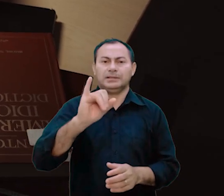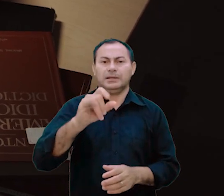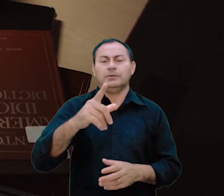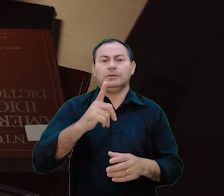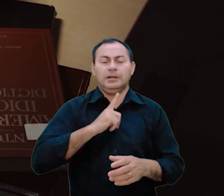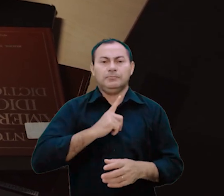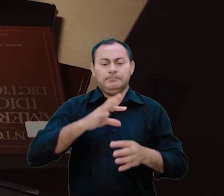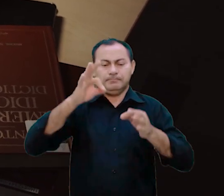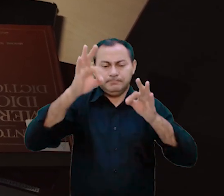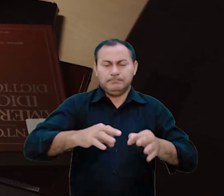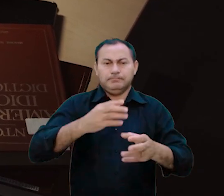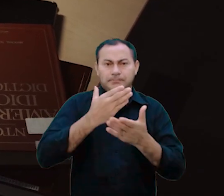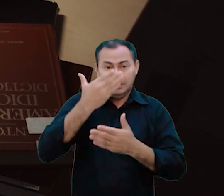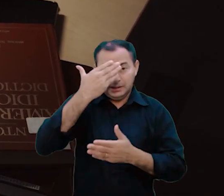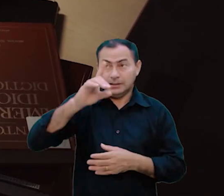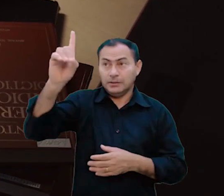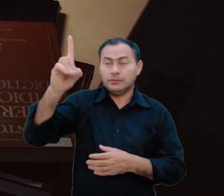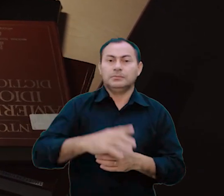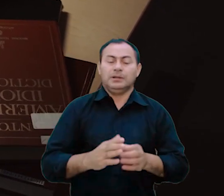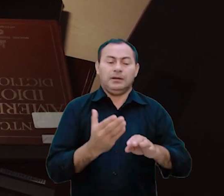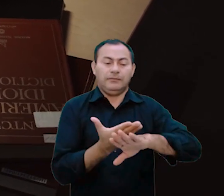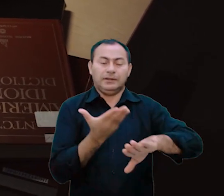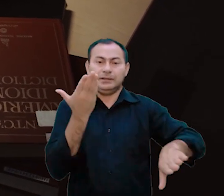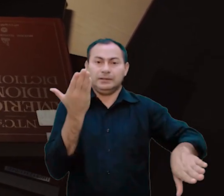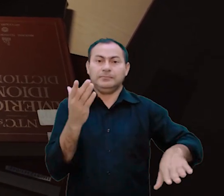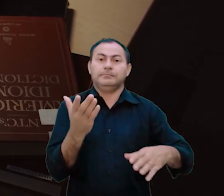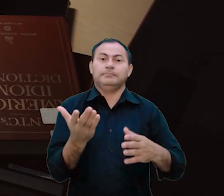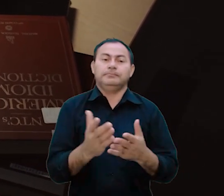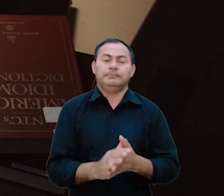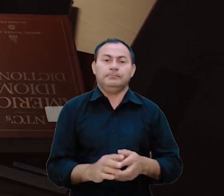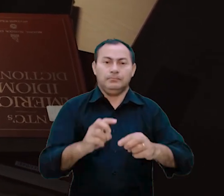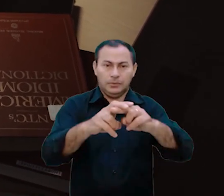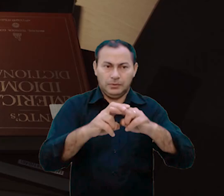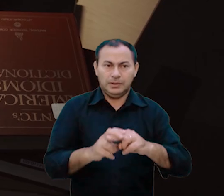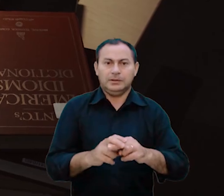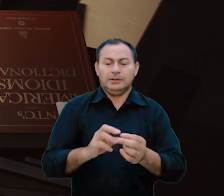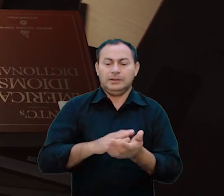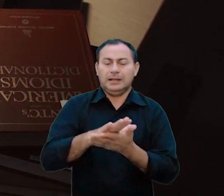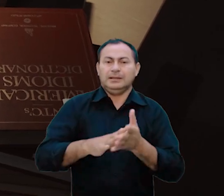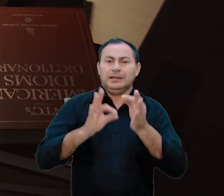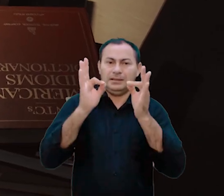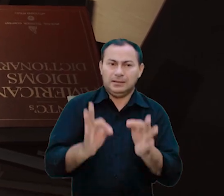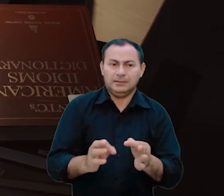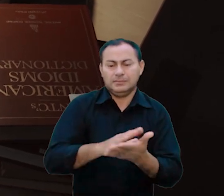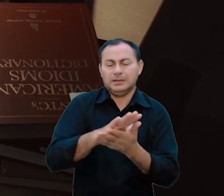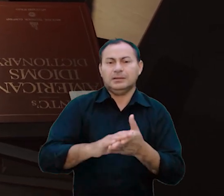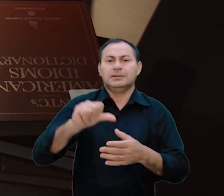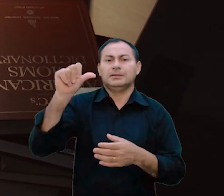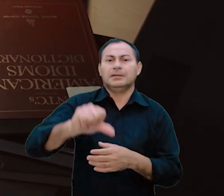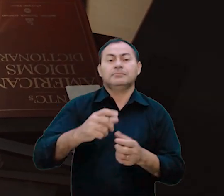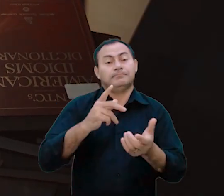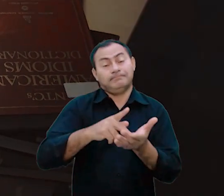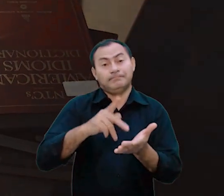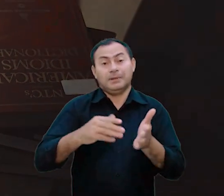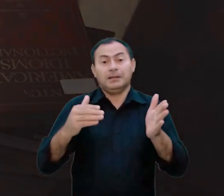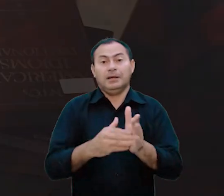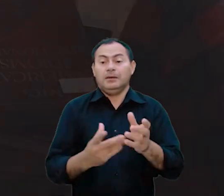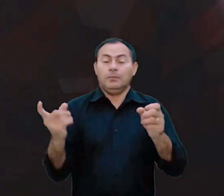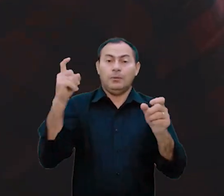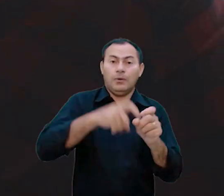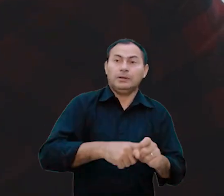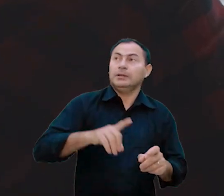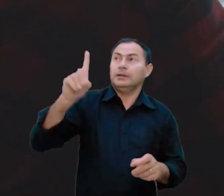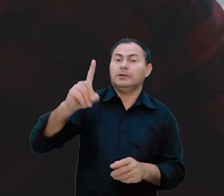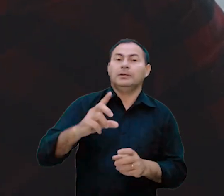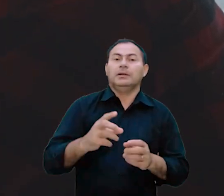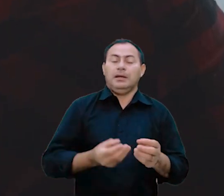apostasia. Você tomou uma posição diante de Deus e acabou se afastando dela. É por isso que nada dá certo. Nada vai dar certo mesmo até que